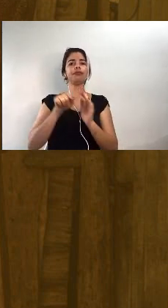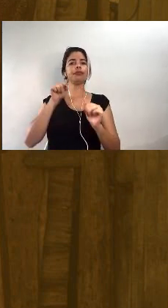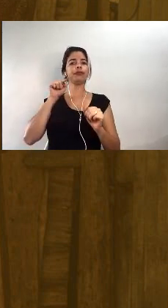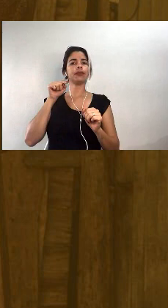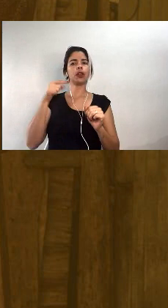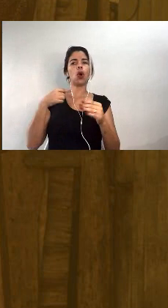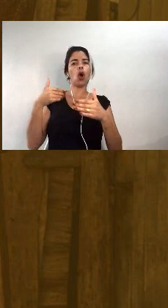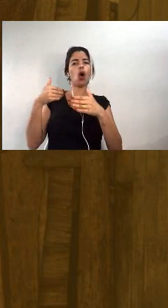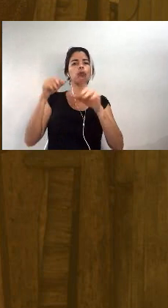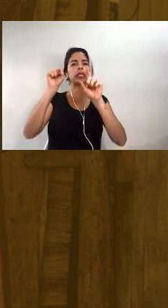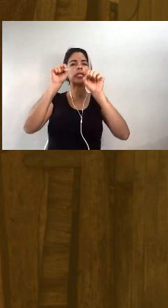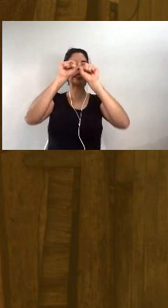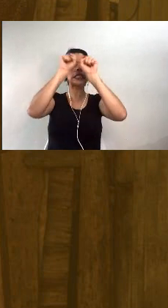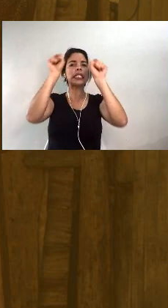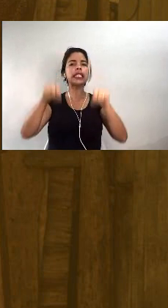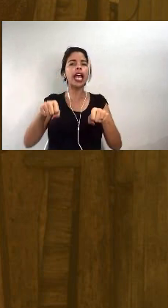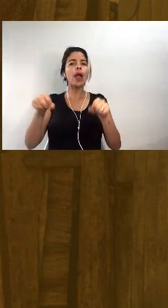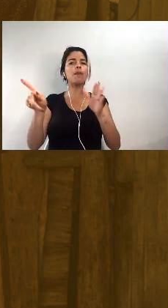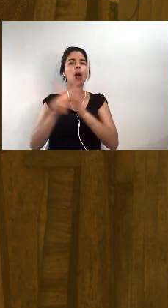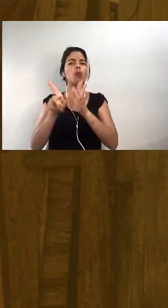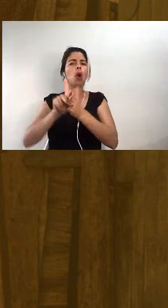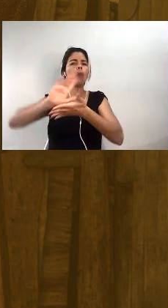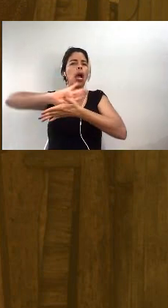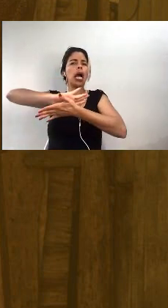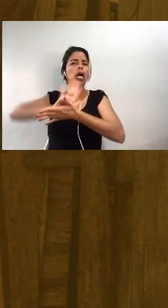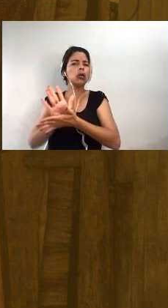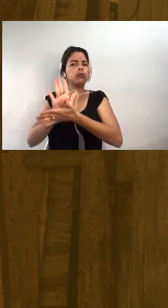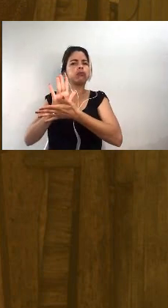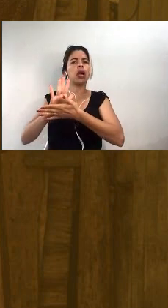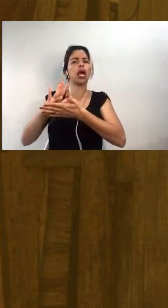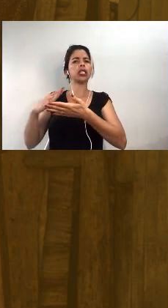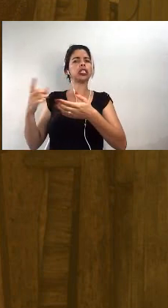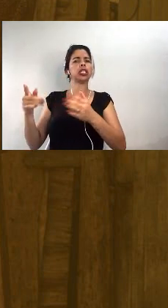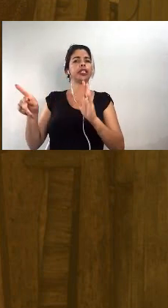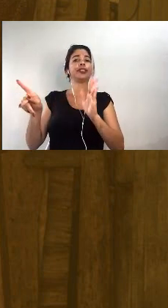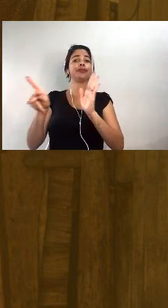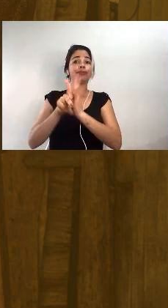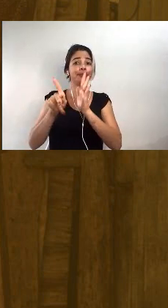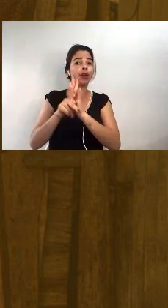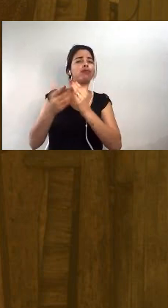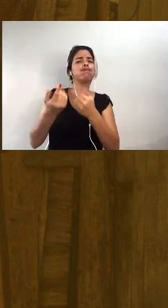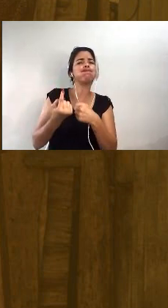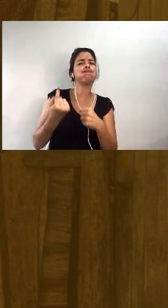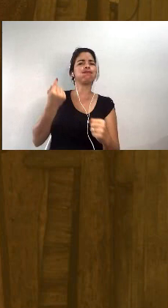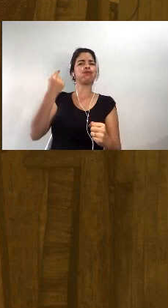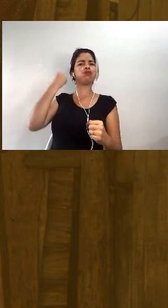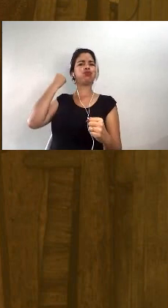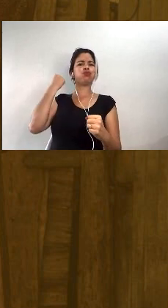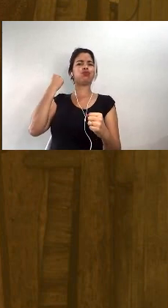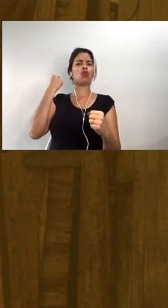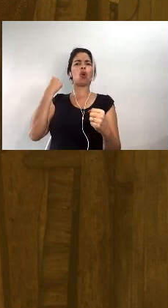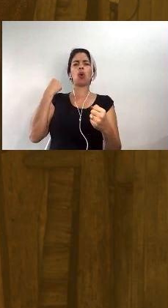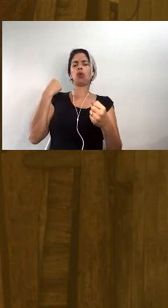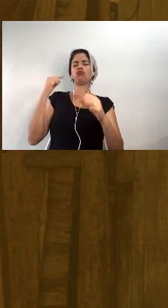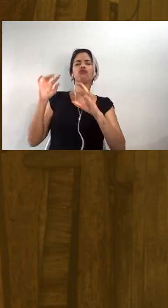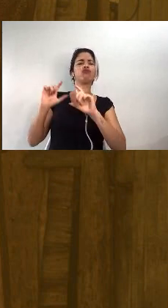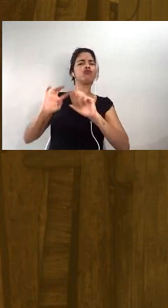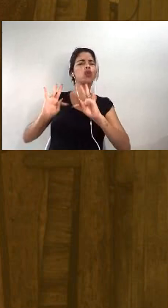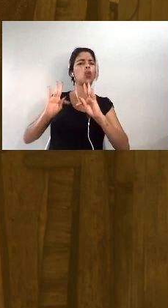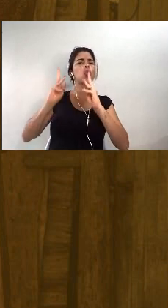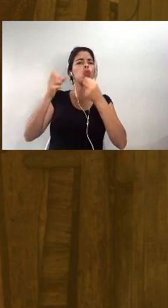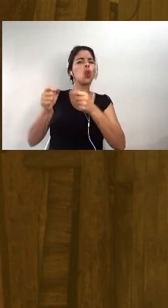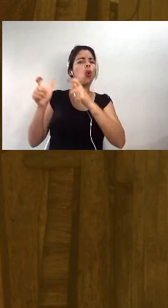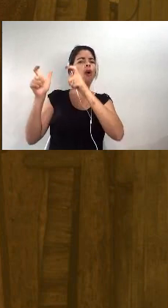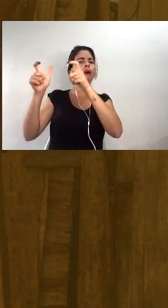desse sistema de poder racista, colonial, que já foi colocado aqui, com todos os lugares, né, de construção também da branquitude,